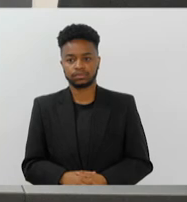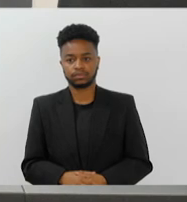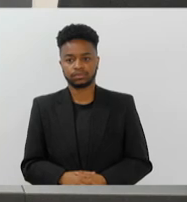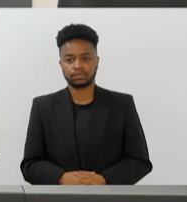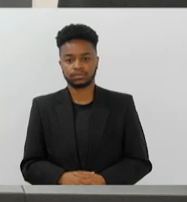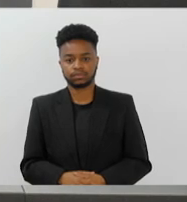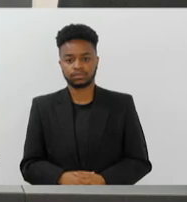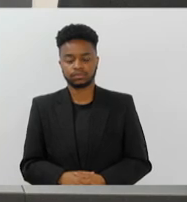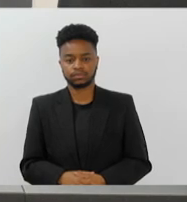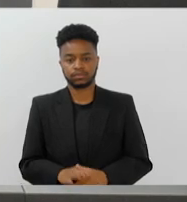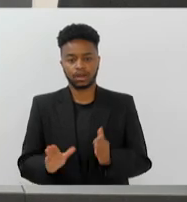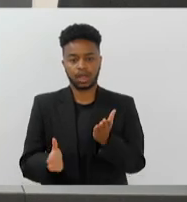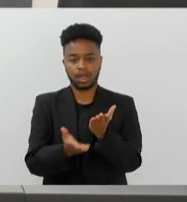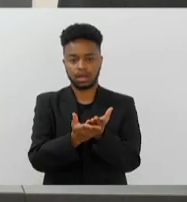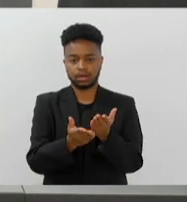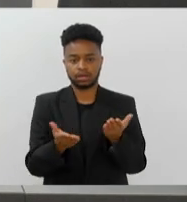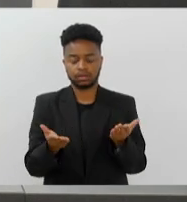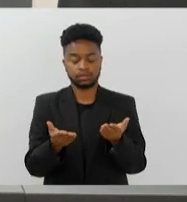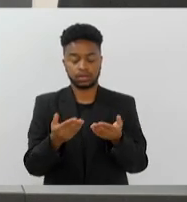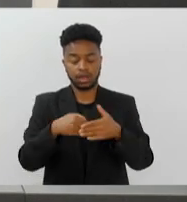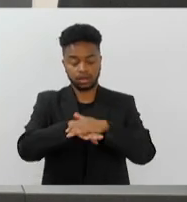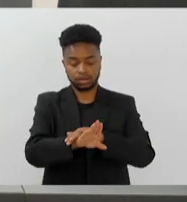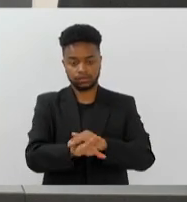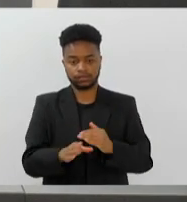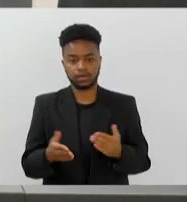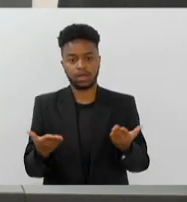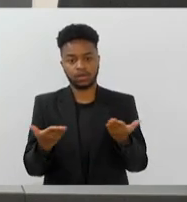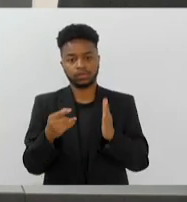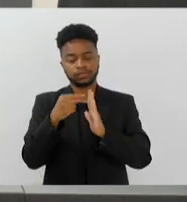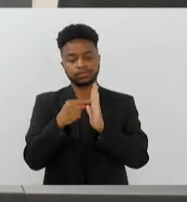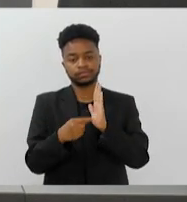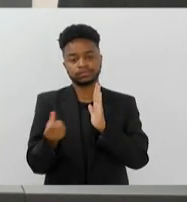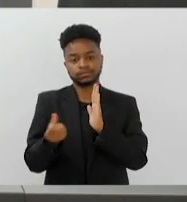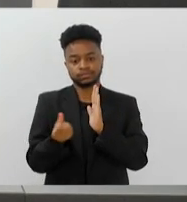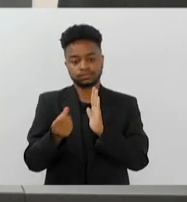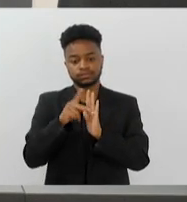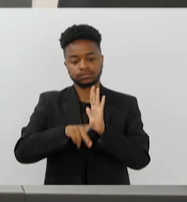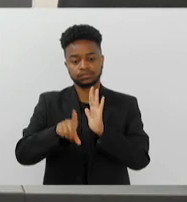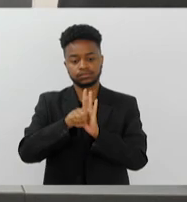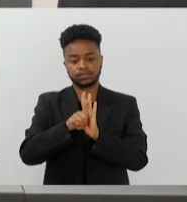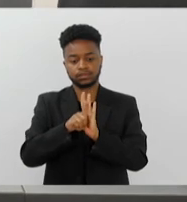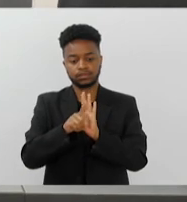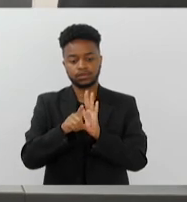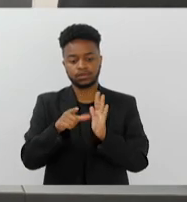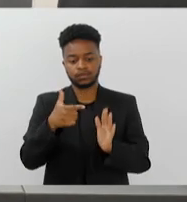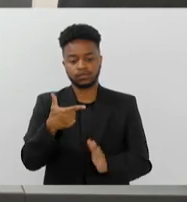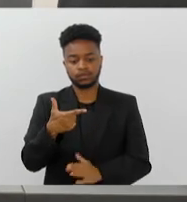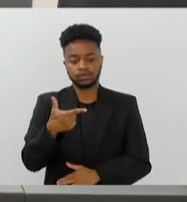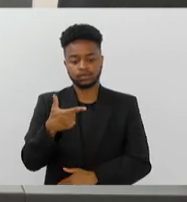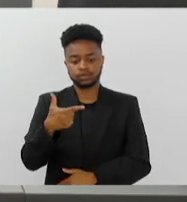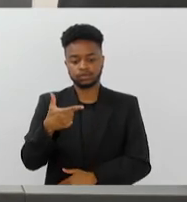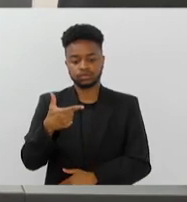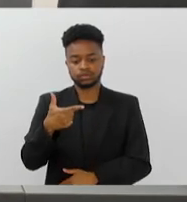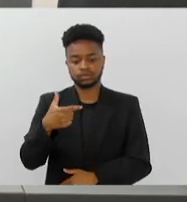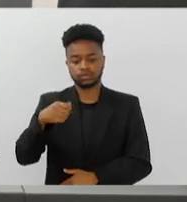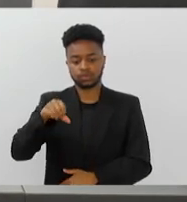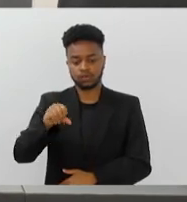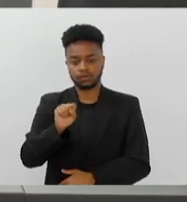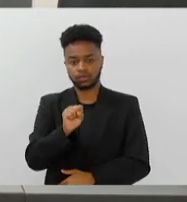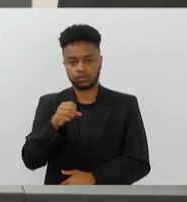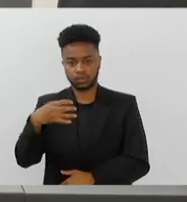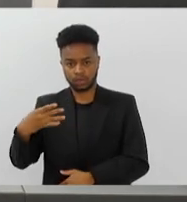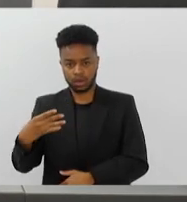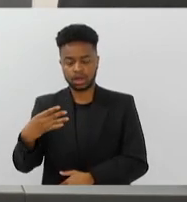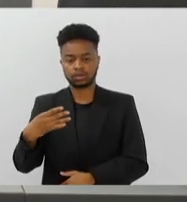vai a arquivo. Item 6 da pauta. Projeto de lei 2984 de 24, de autoria do deputado Fred Pacheco, que garante às pessoas com transtorno